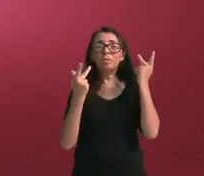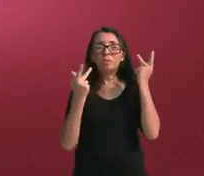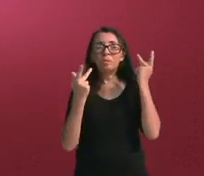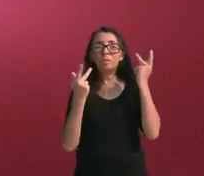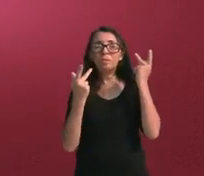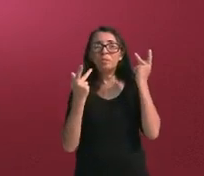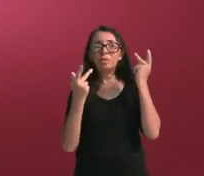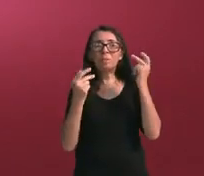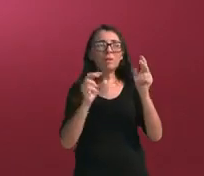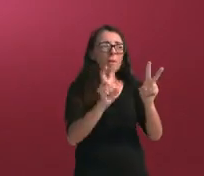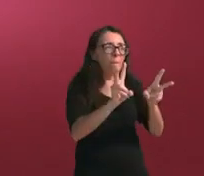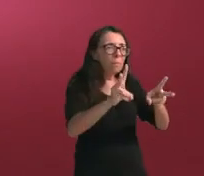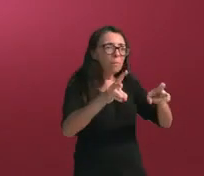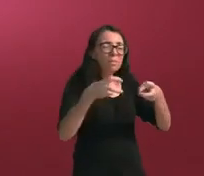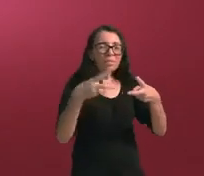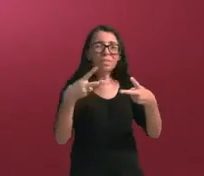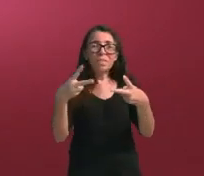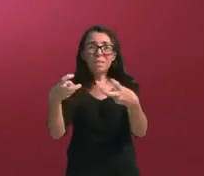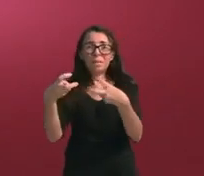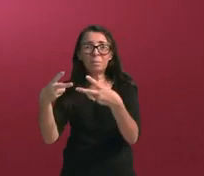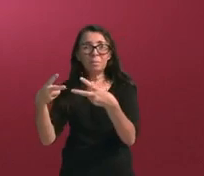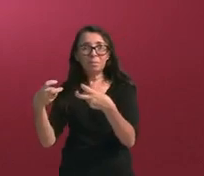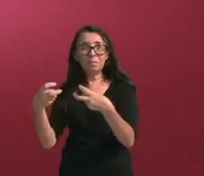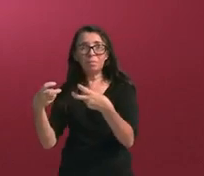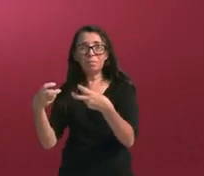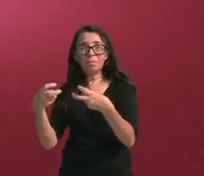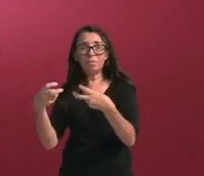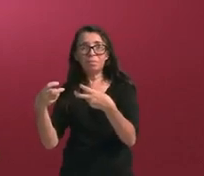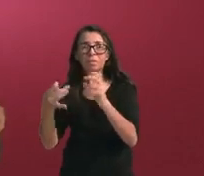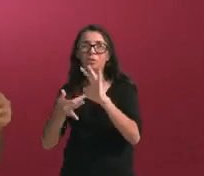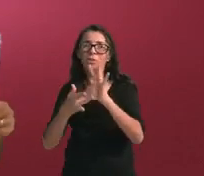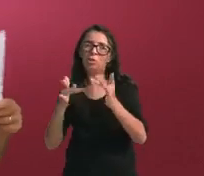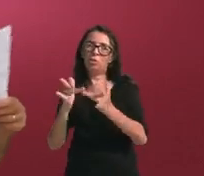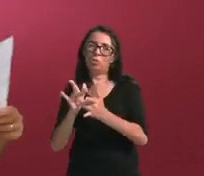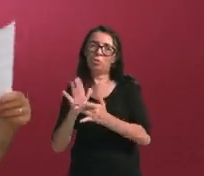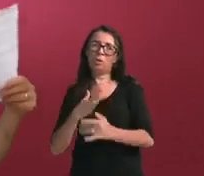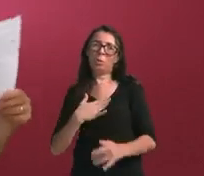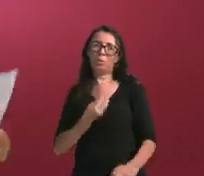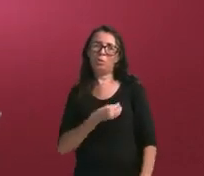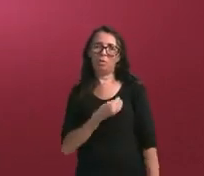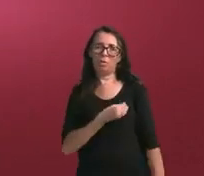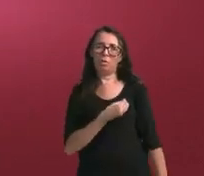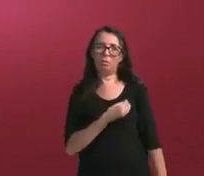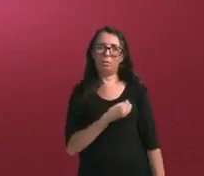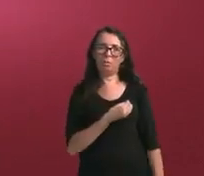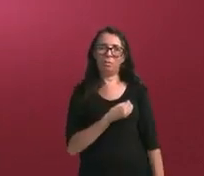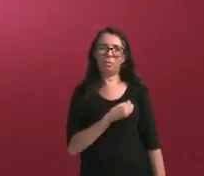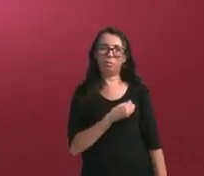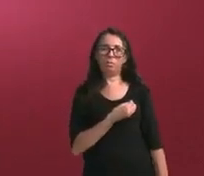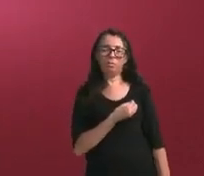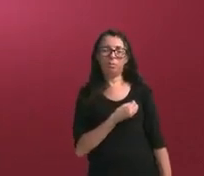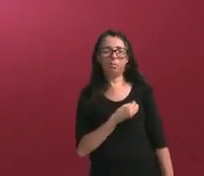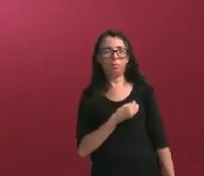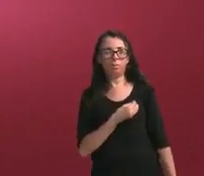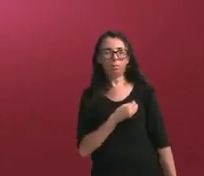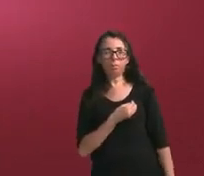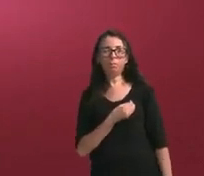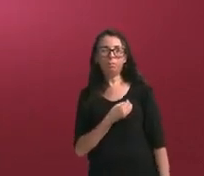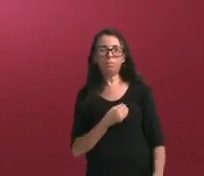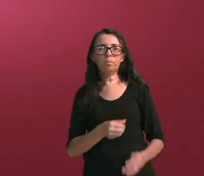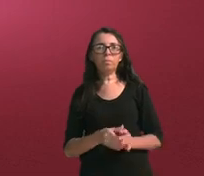não devemos tomar a glória de Deus. Coisas que Deus age em nossa vida,